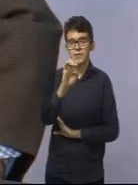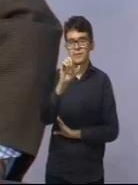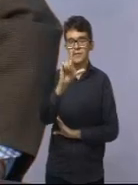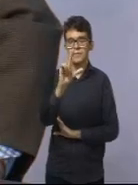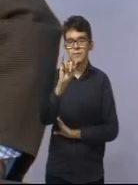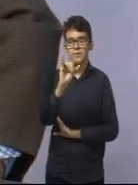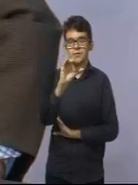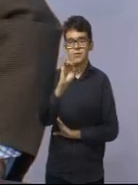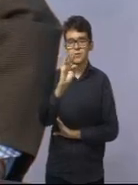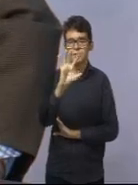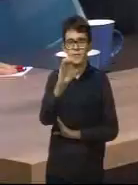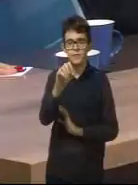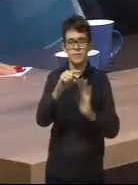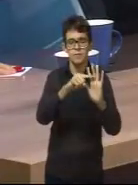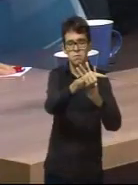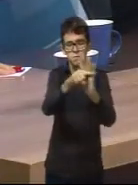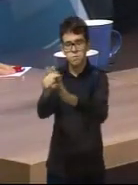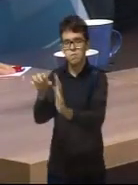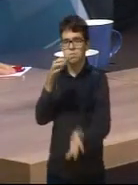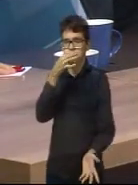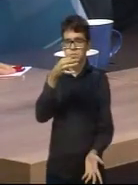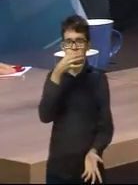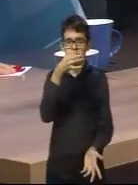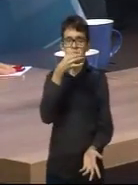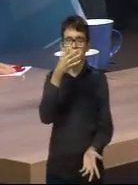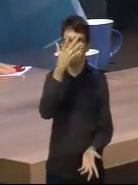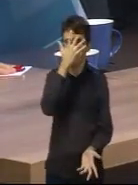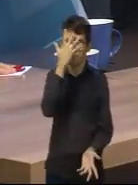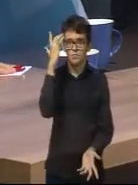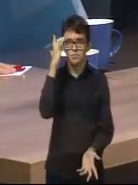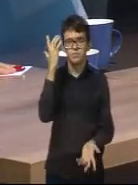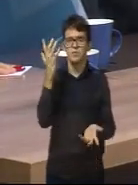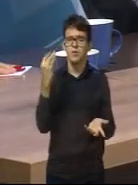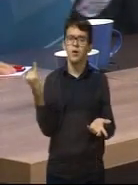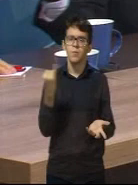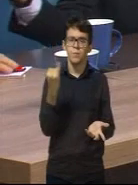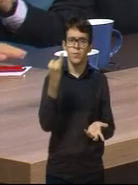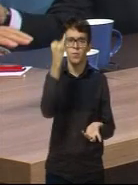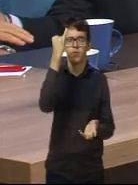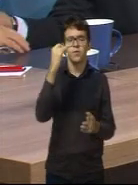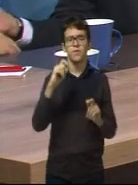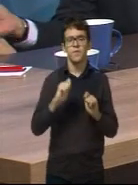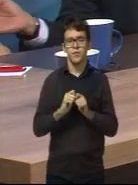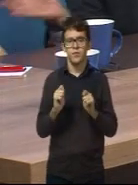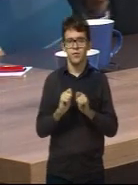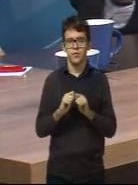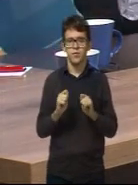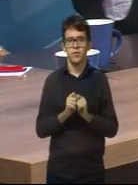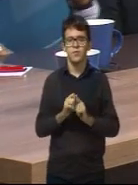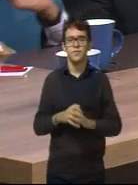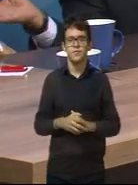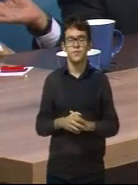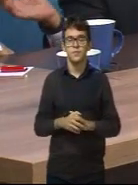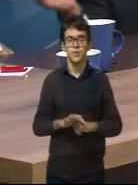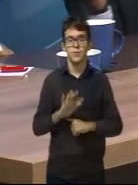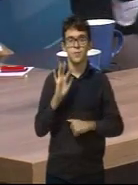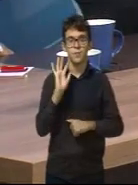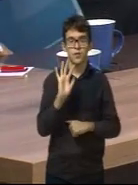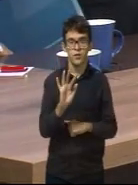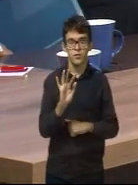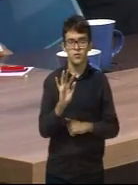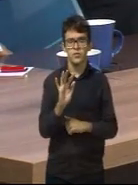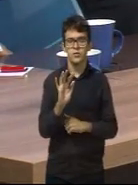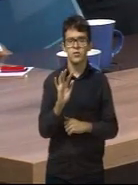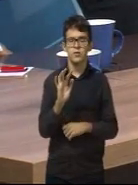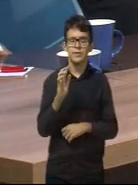de maneira rápida, objetiva e na integralidade dessas questões. Fundamentalmente, o que a gente poderia ter é se a gente soubesse para